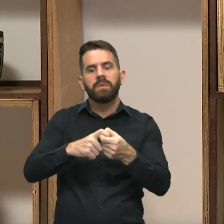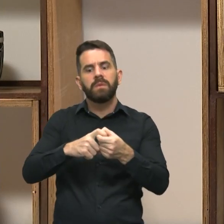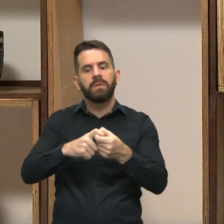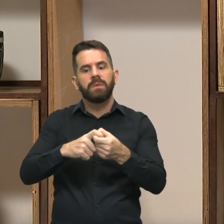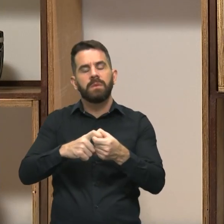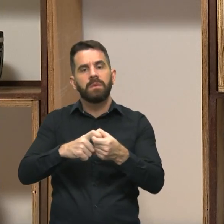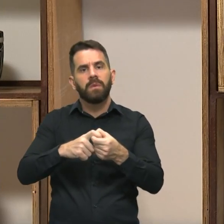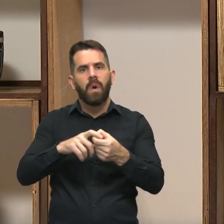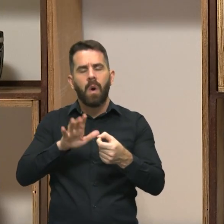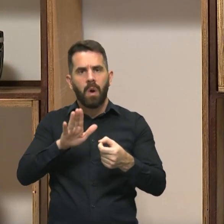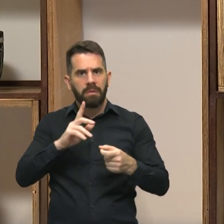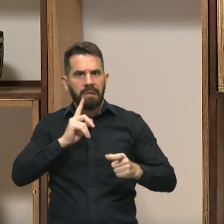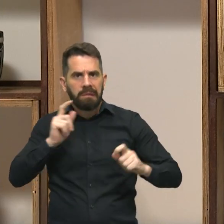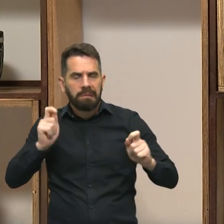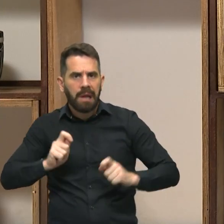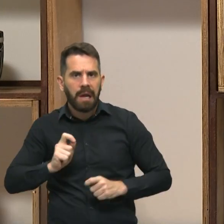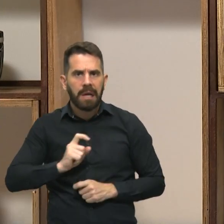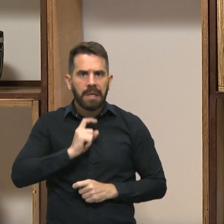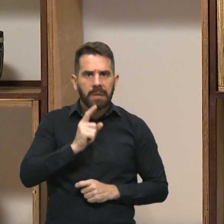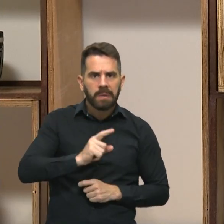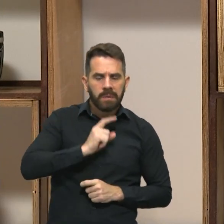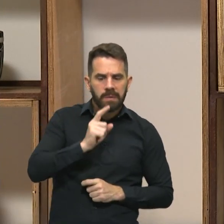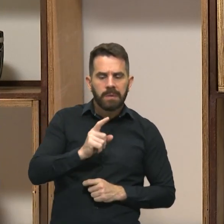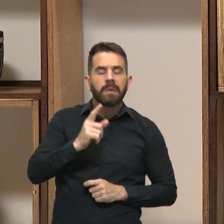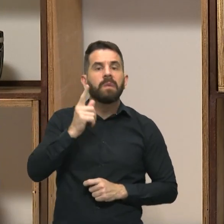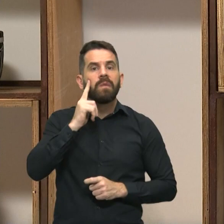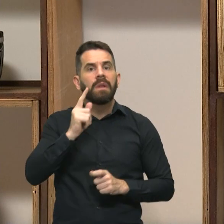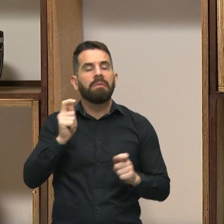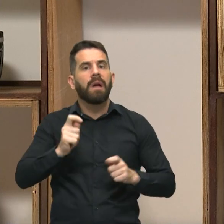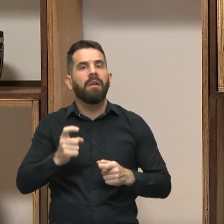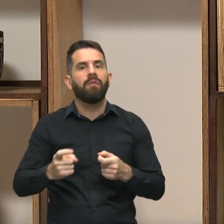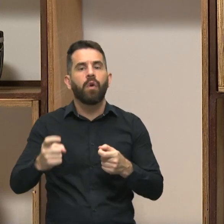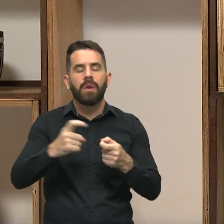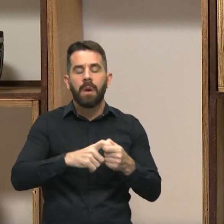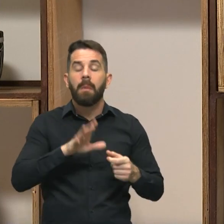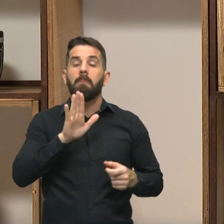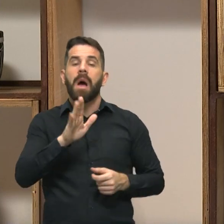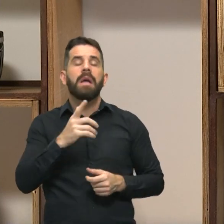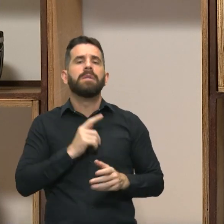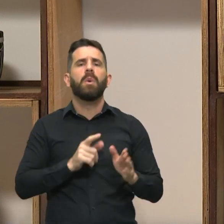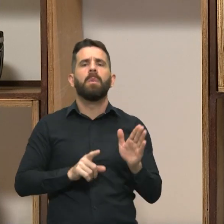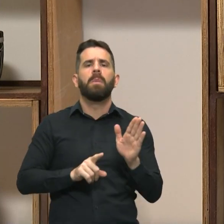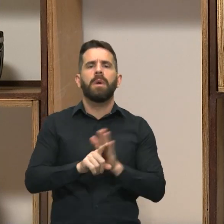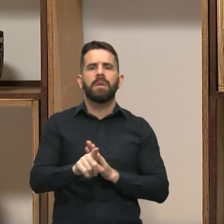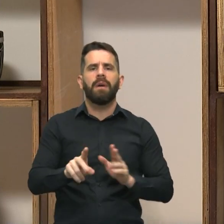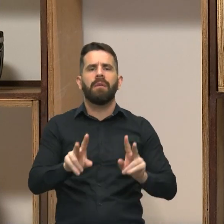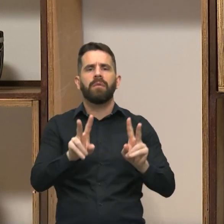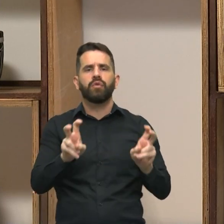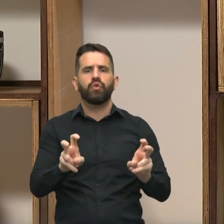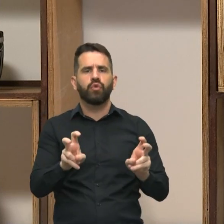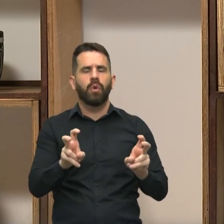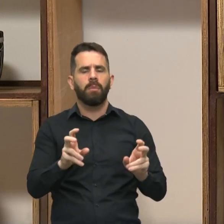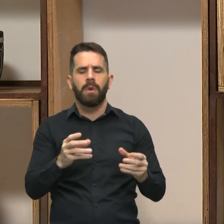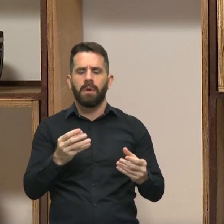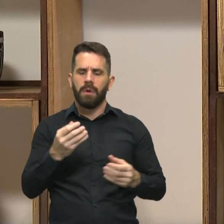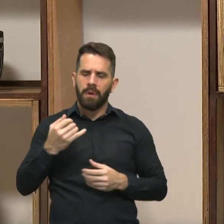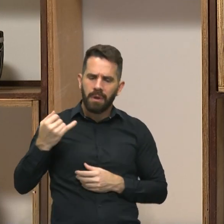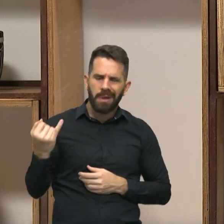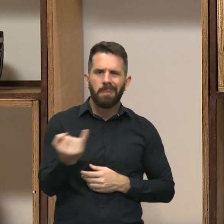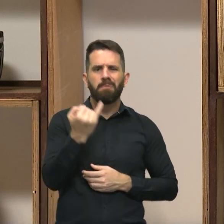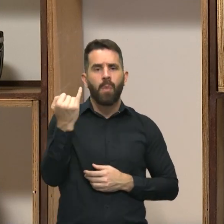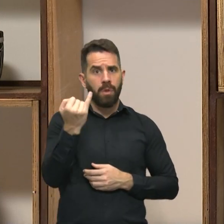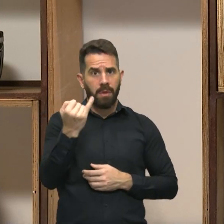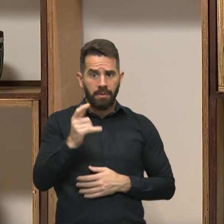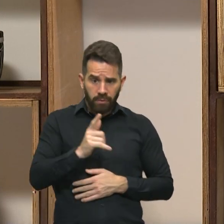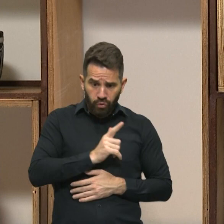retoma essa conexão, esperar ele voltar aqui, mas o que eu perguntava para ele era sobre essa importância,